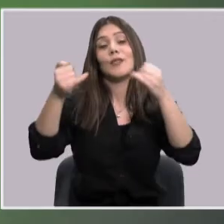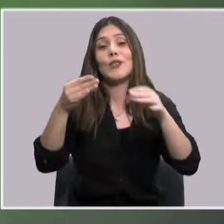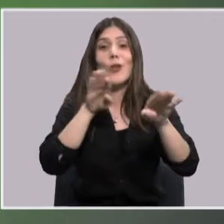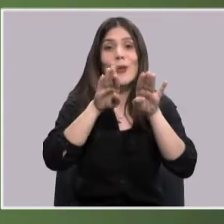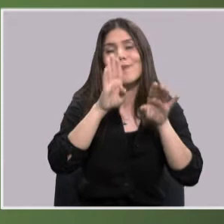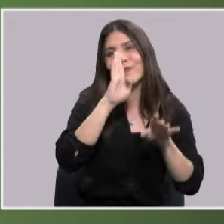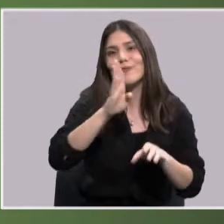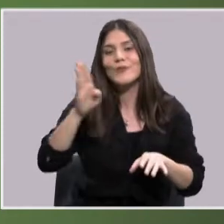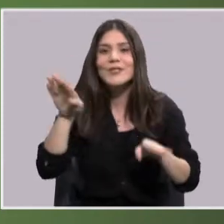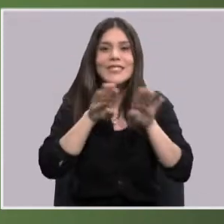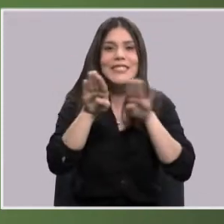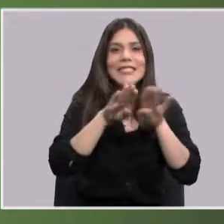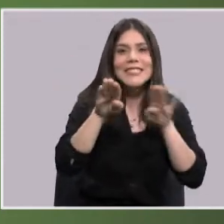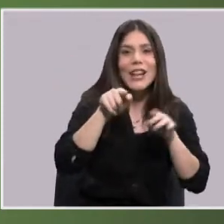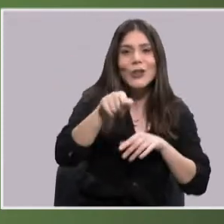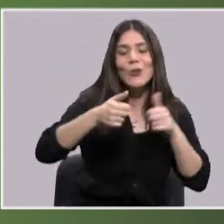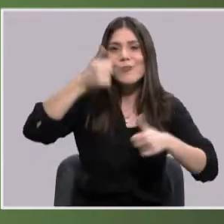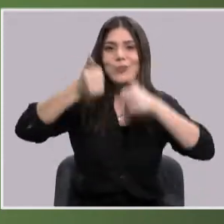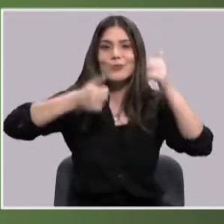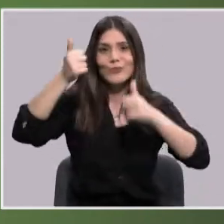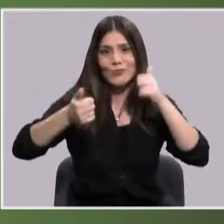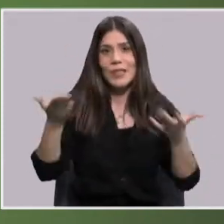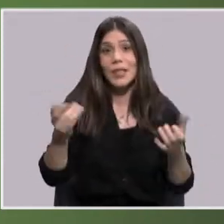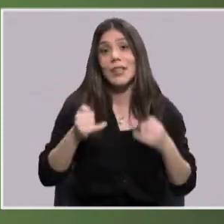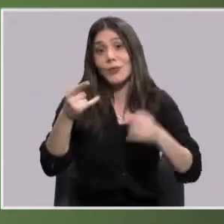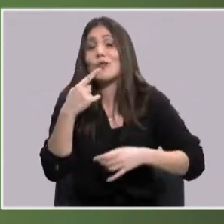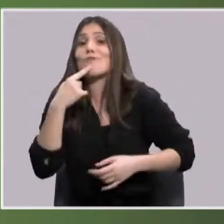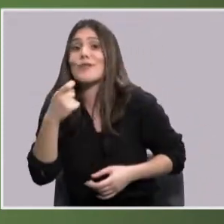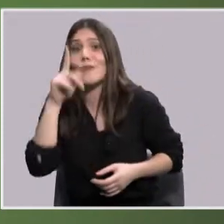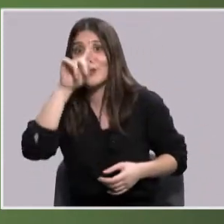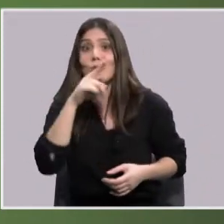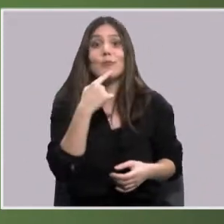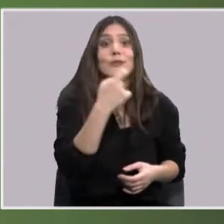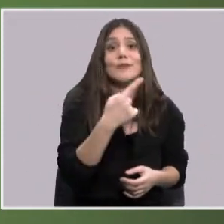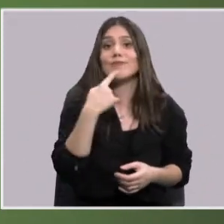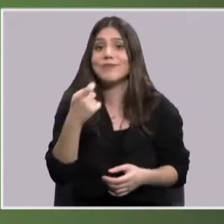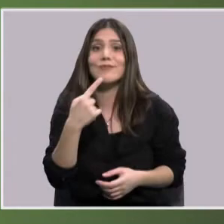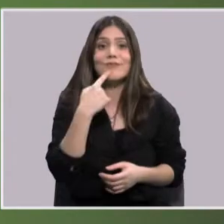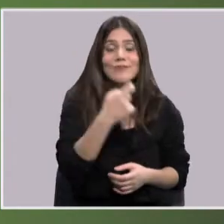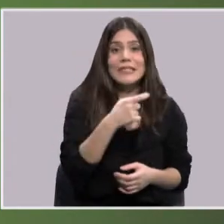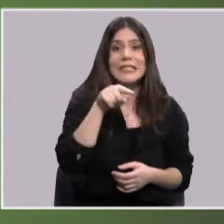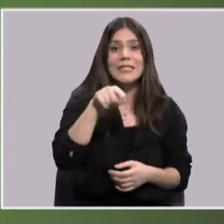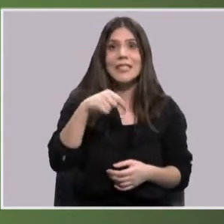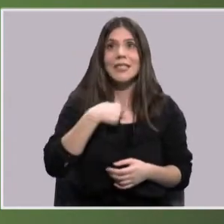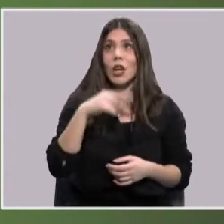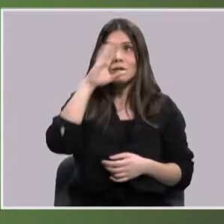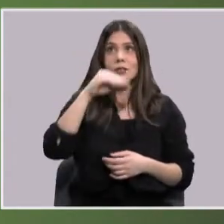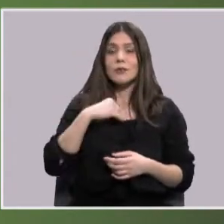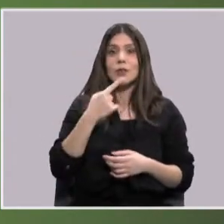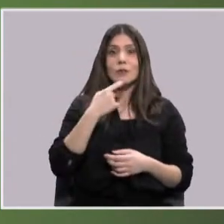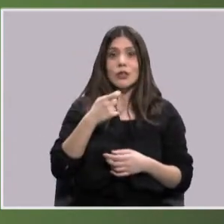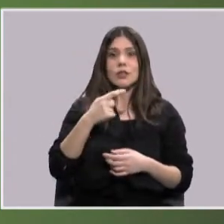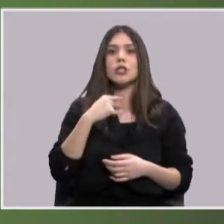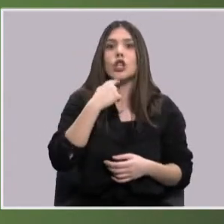do candidato. Nós não sabíamos bem o que é que ia acontecer no debate, porque as perguntas foram feitas pelo professor e era também um bocado nessa base